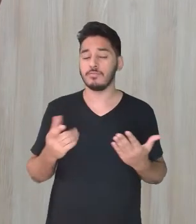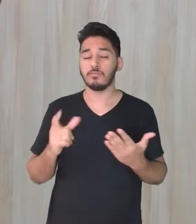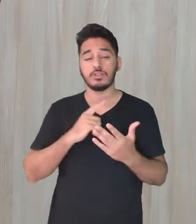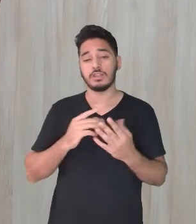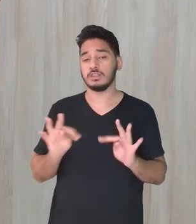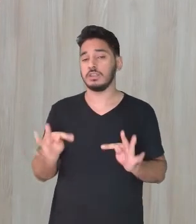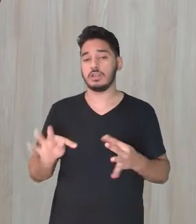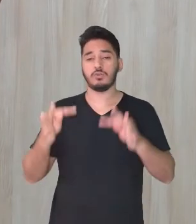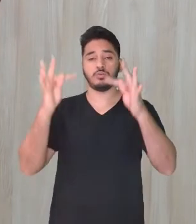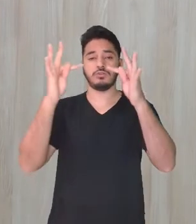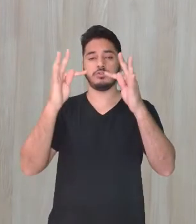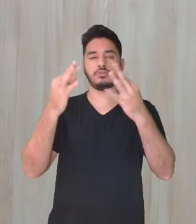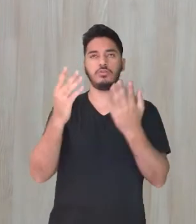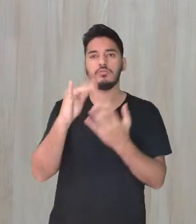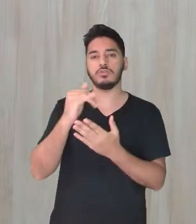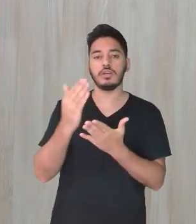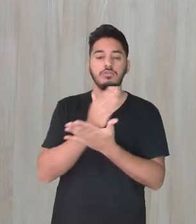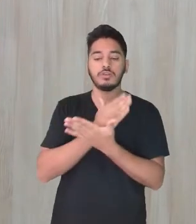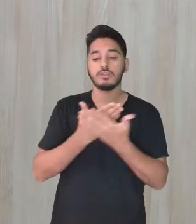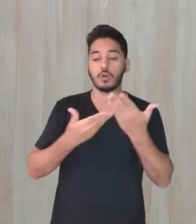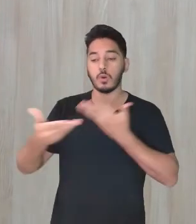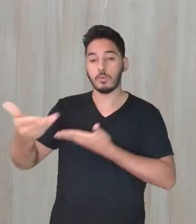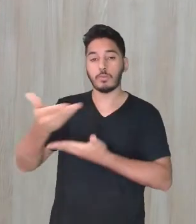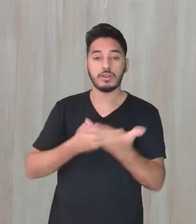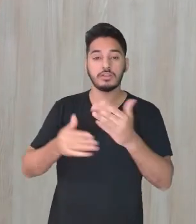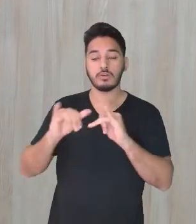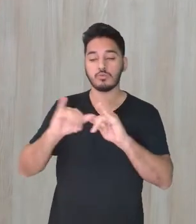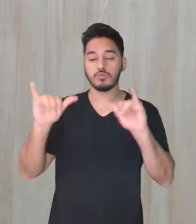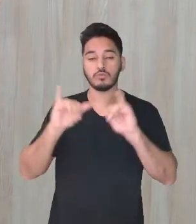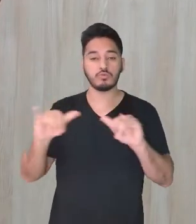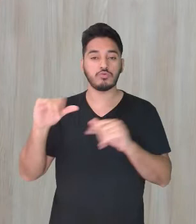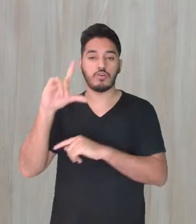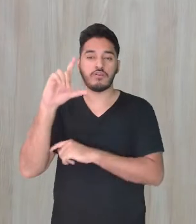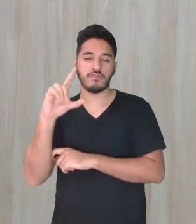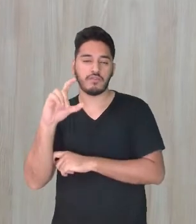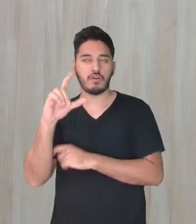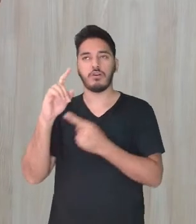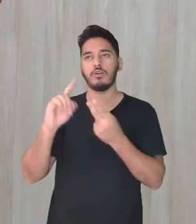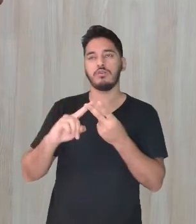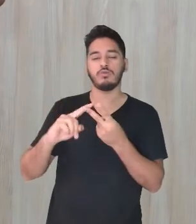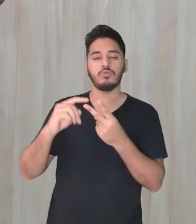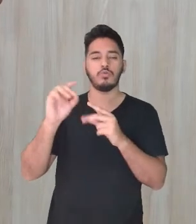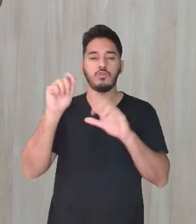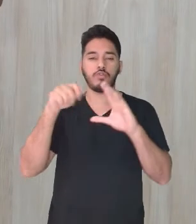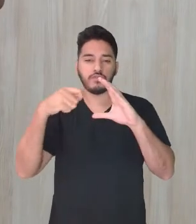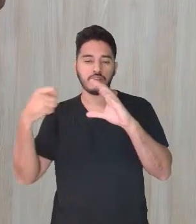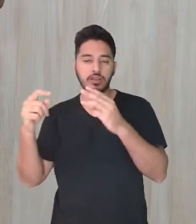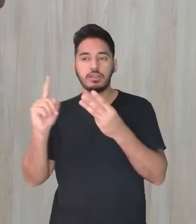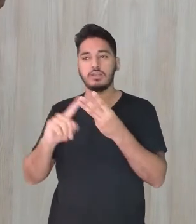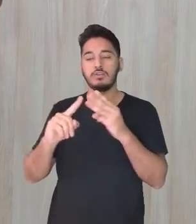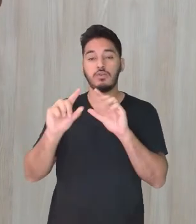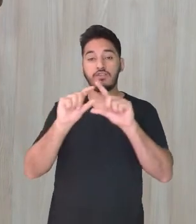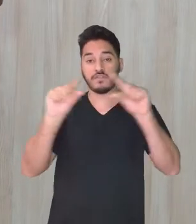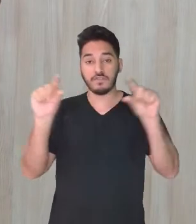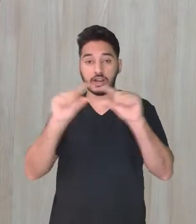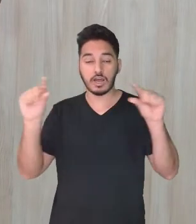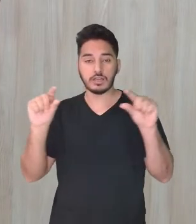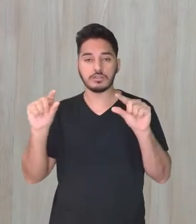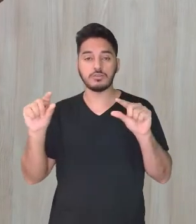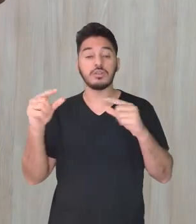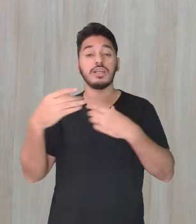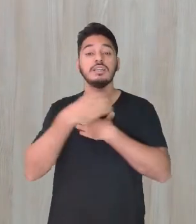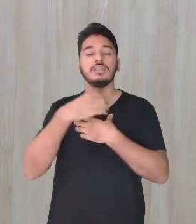tecnologia. Então, de repente, você compartilha um post, um vídeo, uma foto, uma frase, algo que está relacionado ao que você